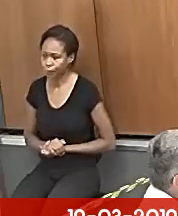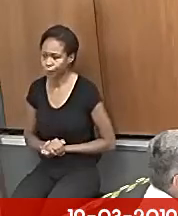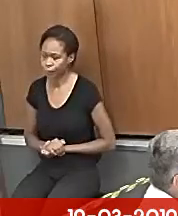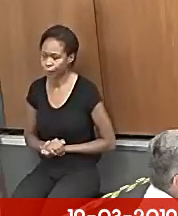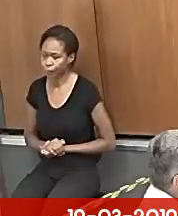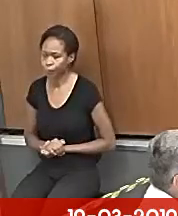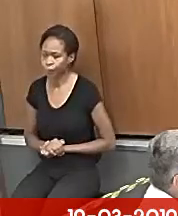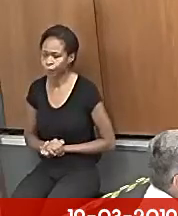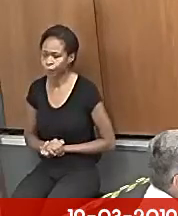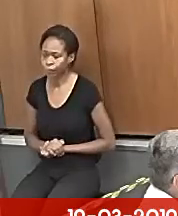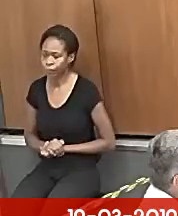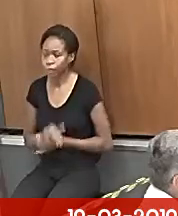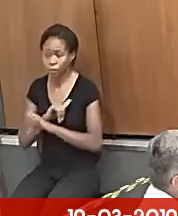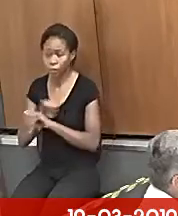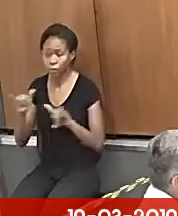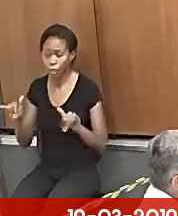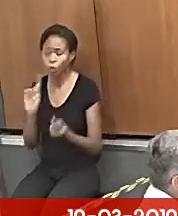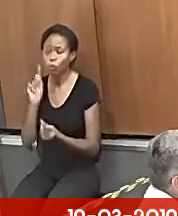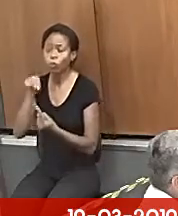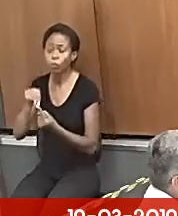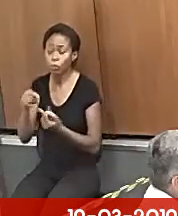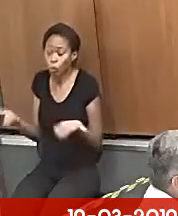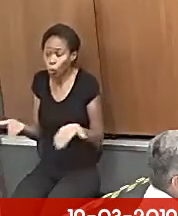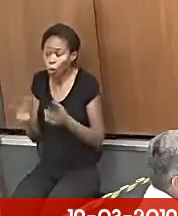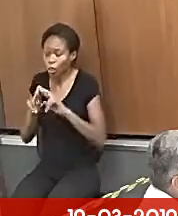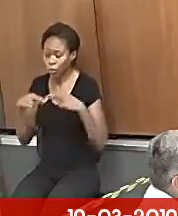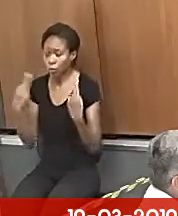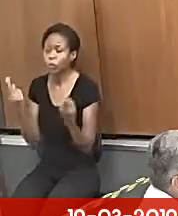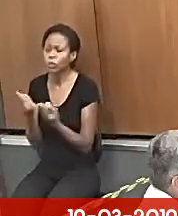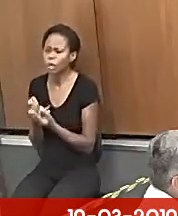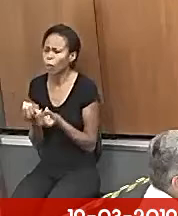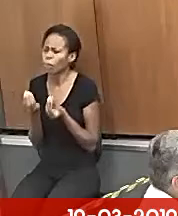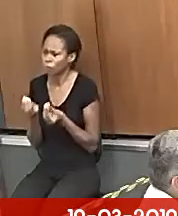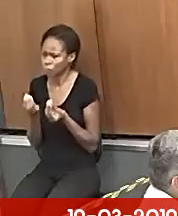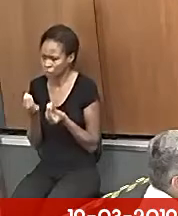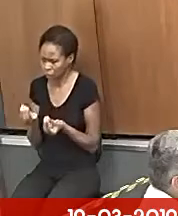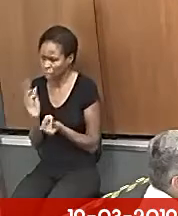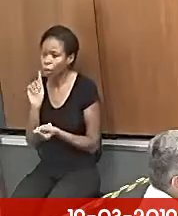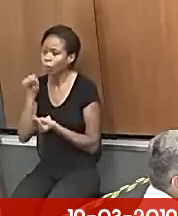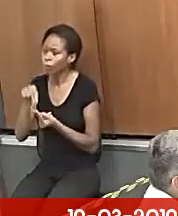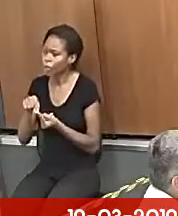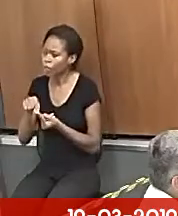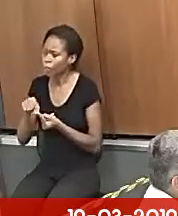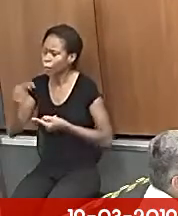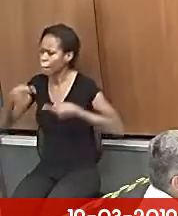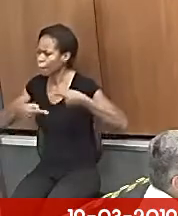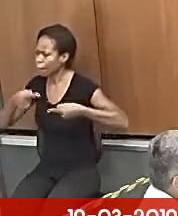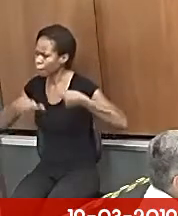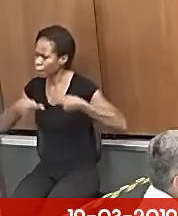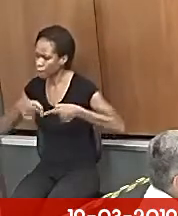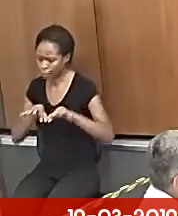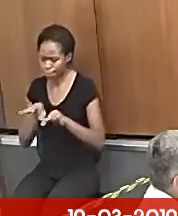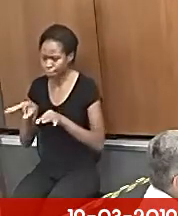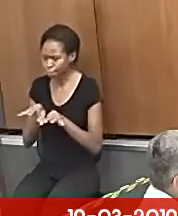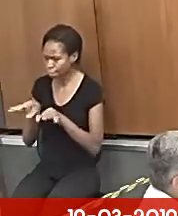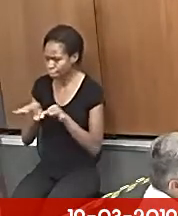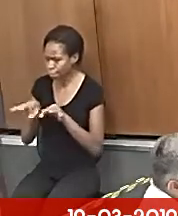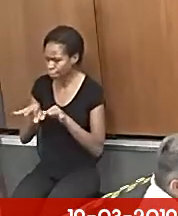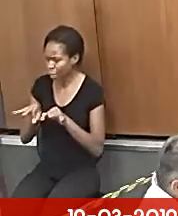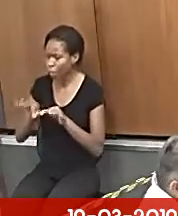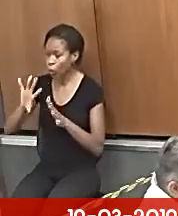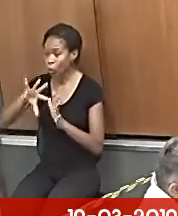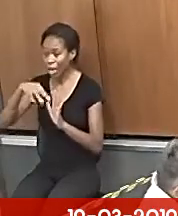falando então se sobre a finalidade dessa reunião de hoje da reunião se destina a debater e elaborar o calendário